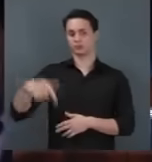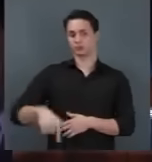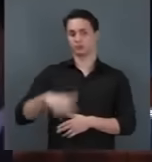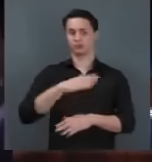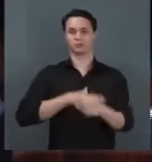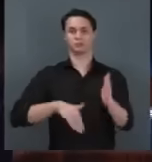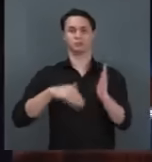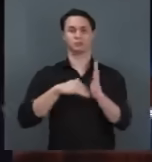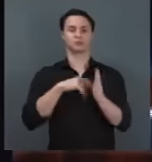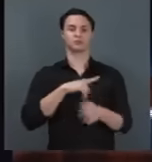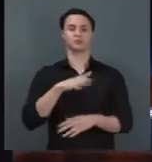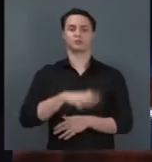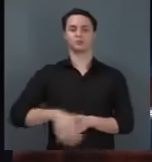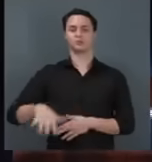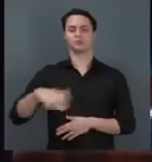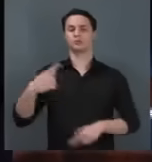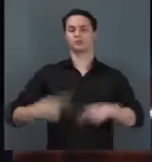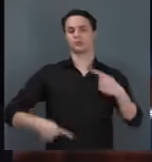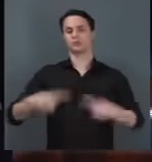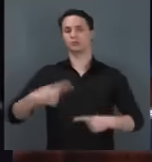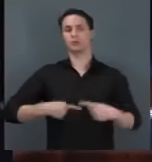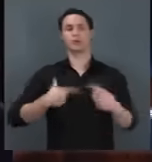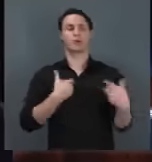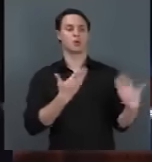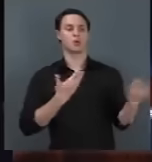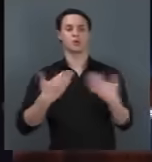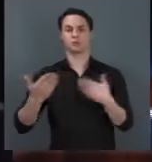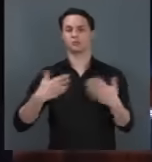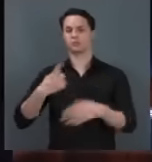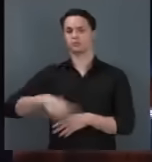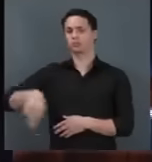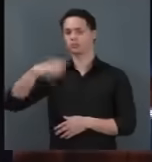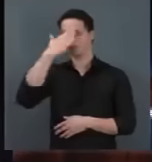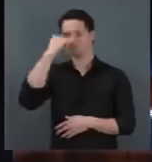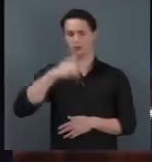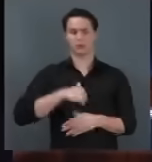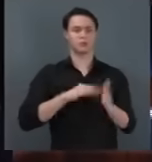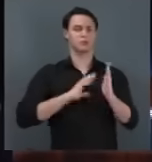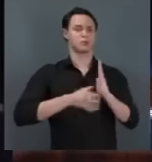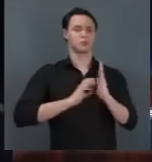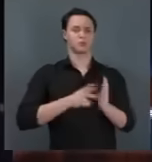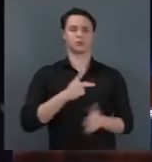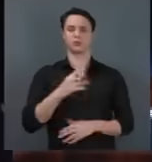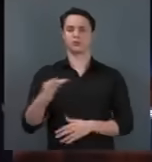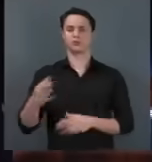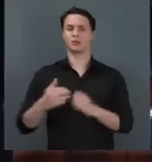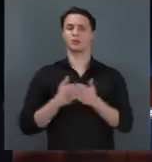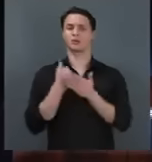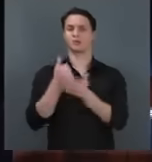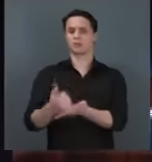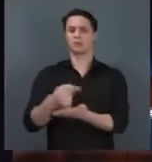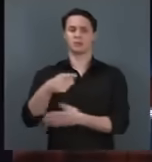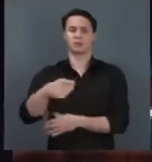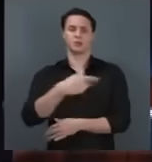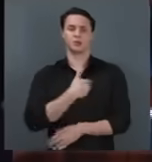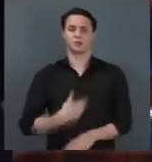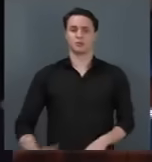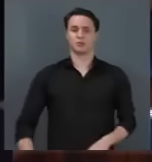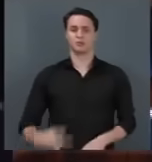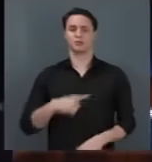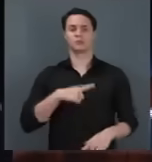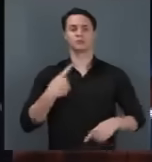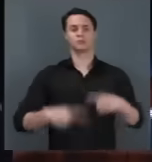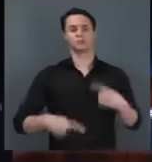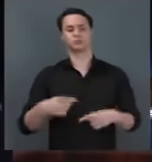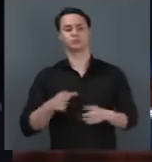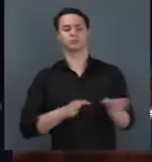tem espaço para dialogar, para conversar. Todo mundo sabe que eu sou do PT, sou da base do governo. Agora, dialogar, conversar, construir